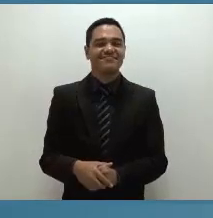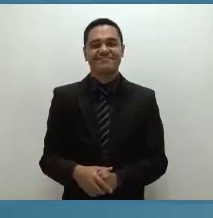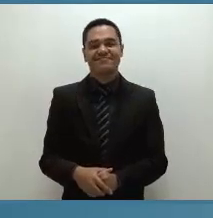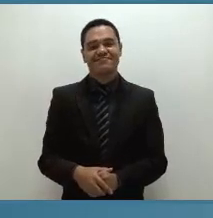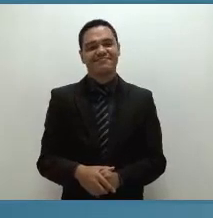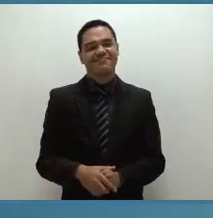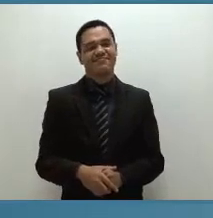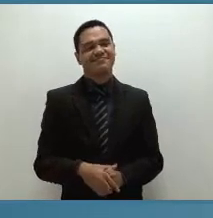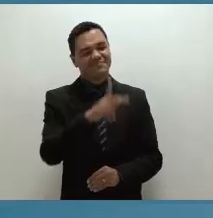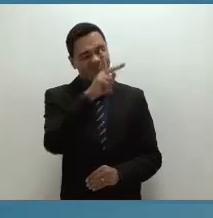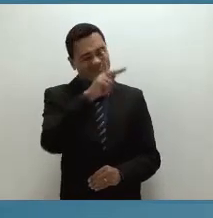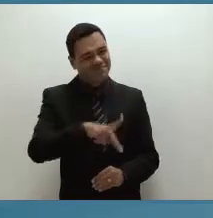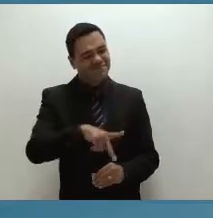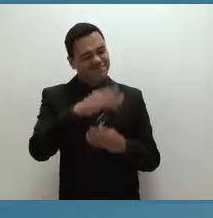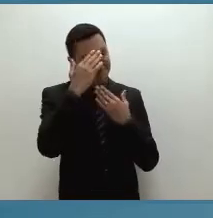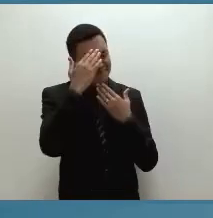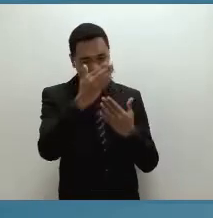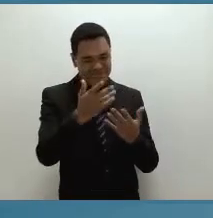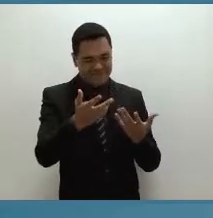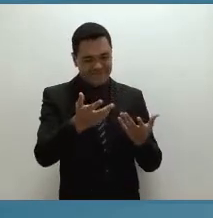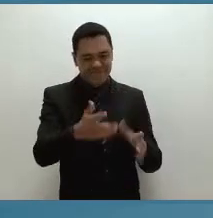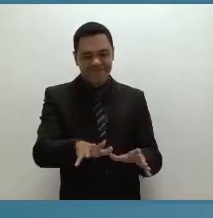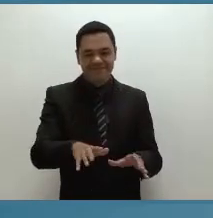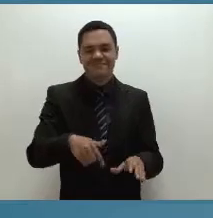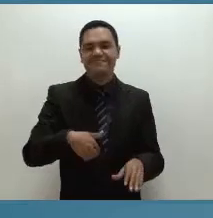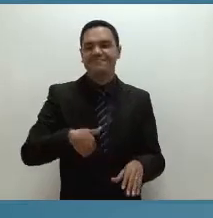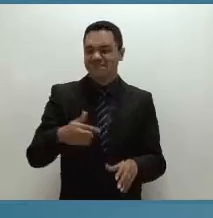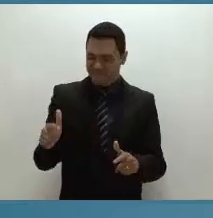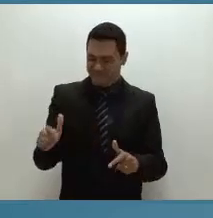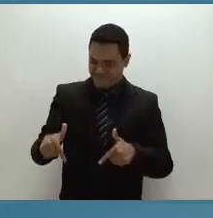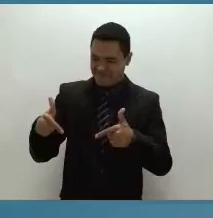e presente boa sorte à desembargadora Nazaré.